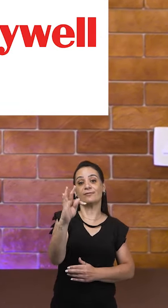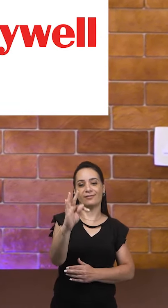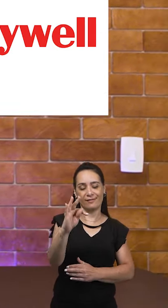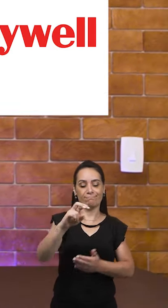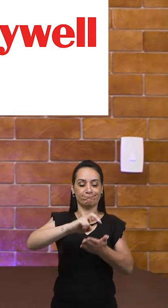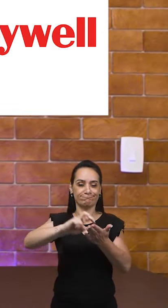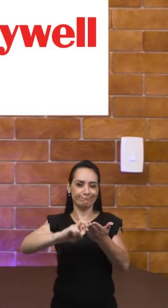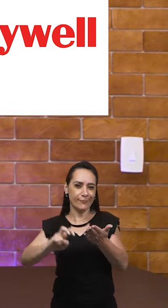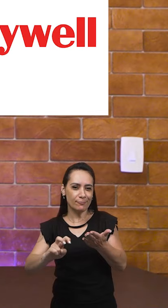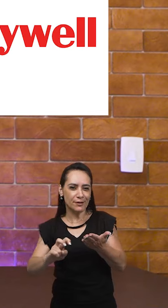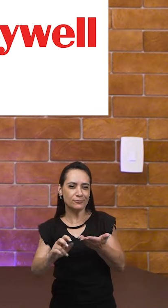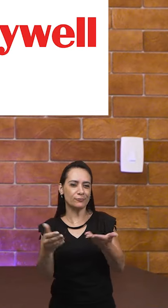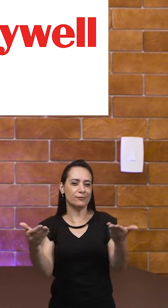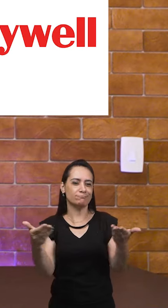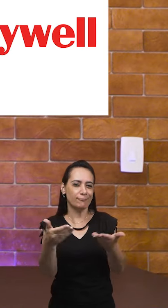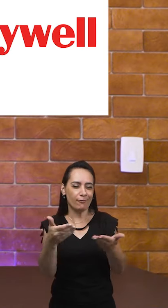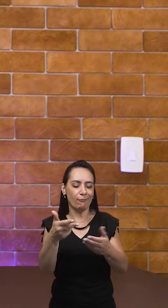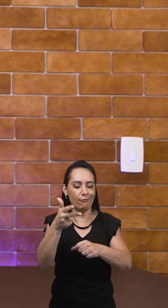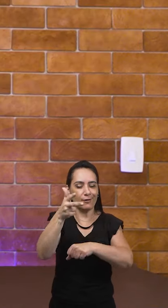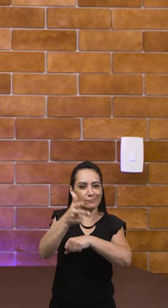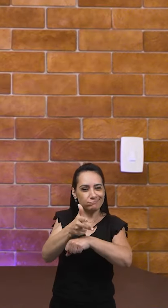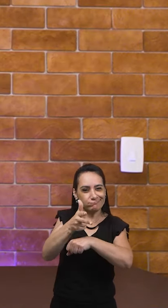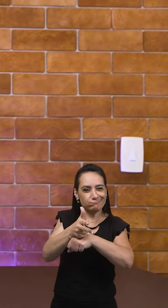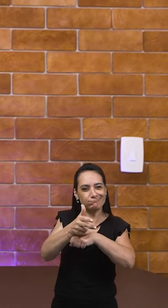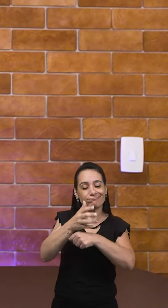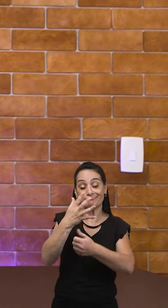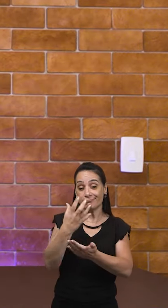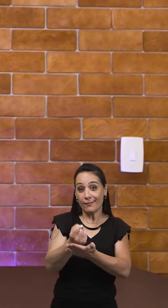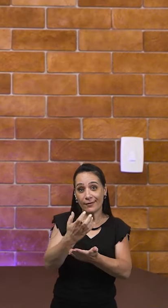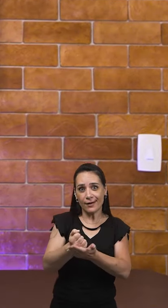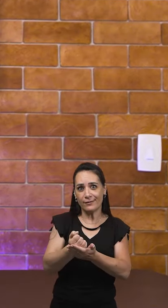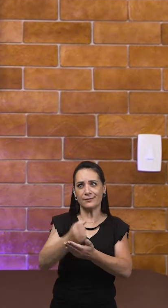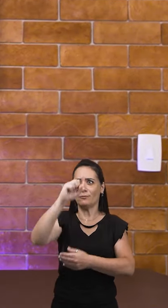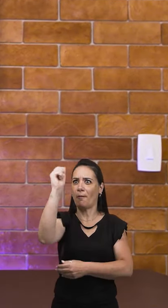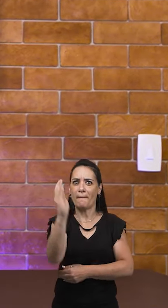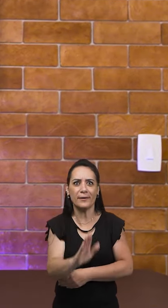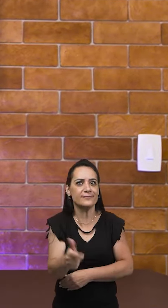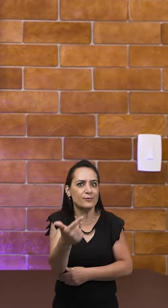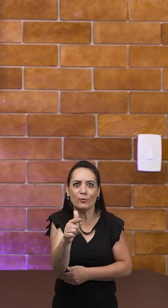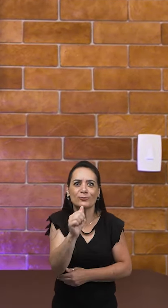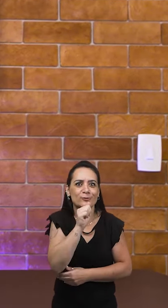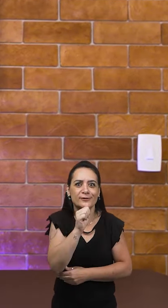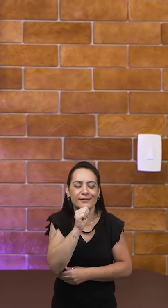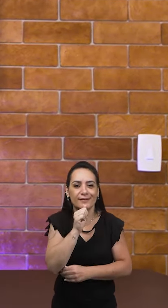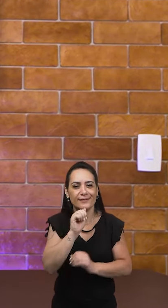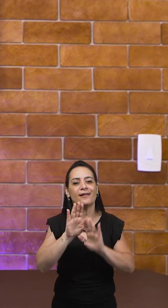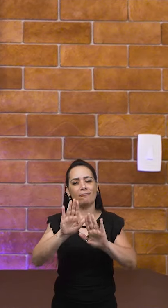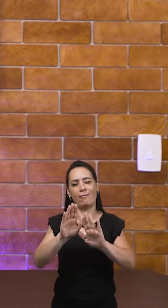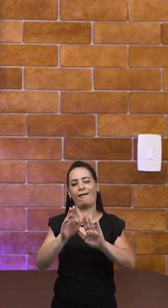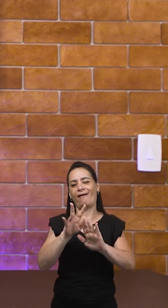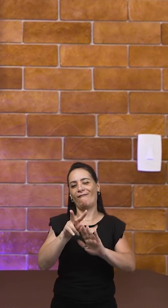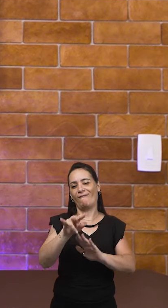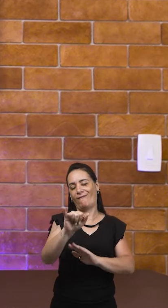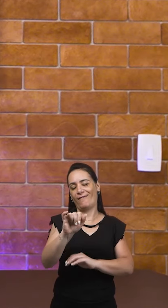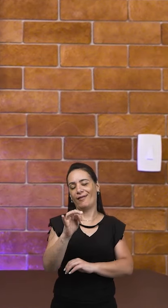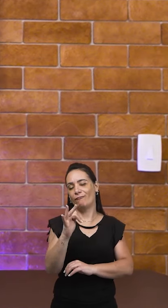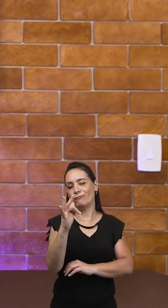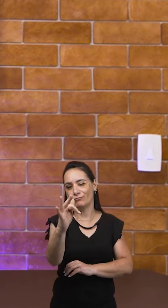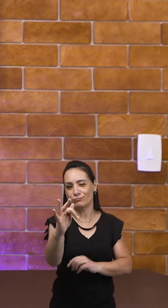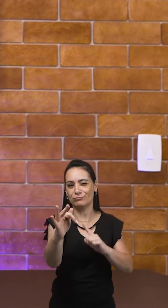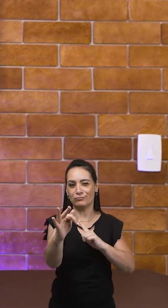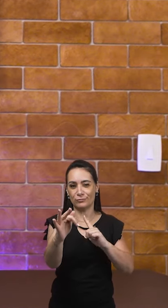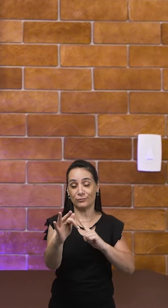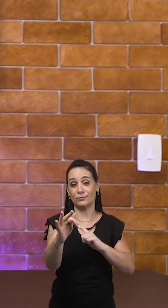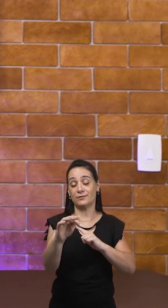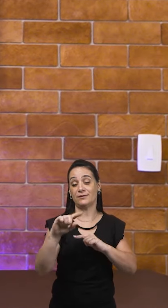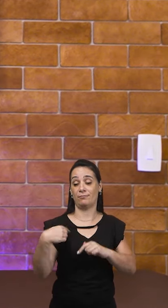PC42E-T, uma impressora que no momento desta gravação ainda nem chegou ao Brasil, mas está para chegar e